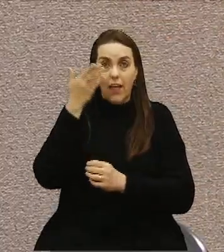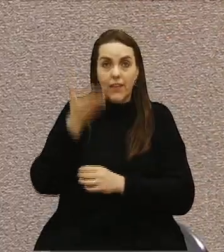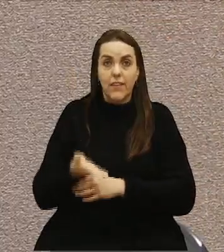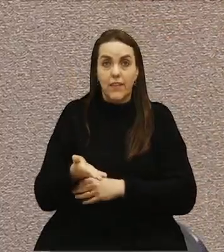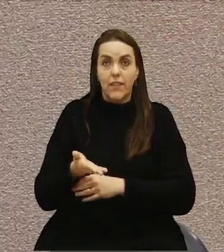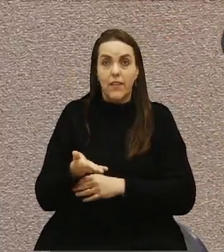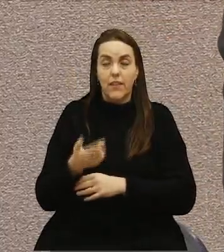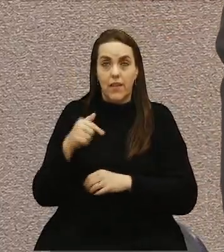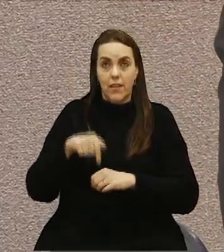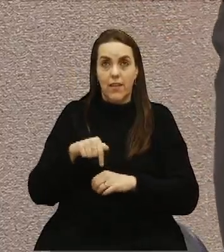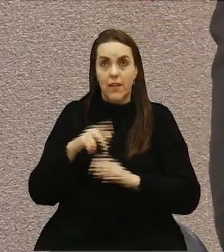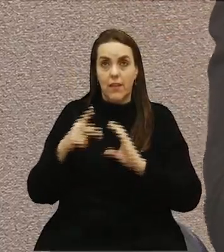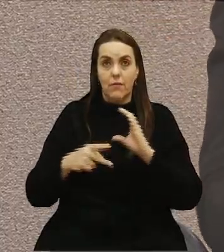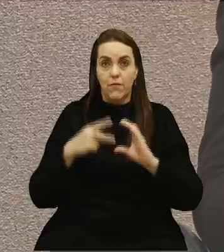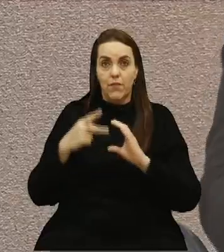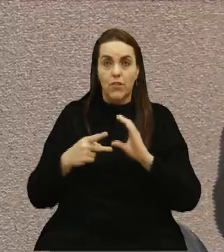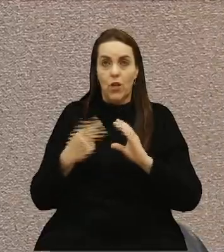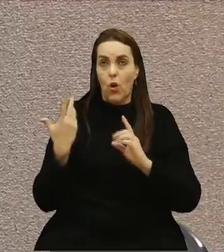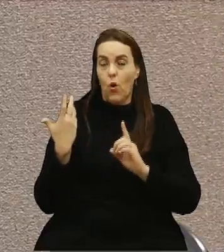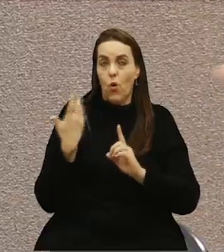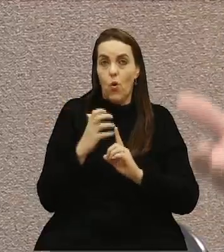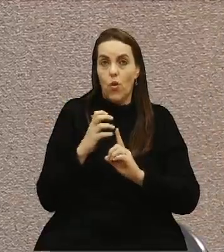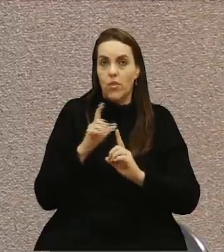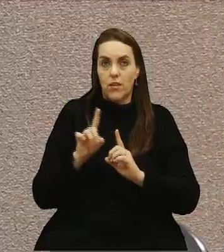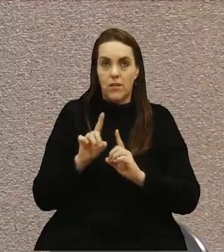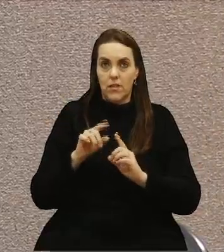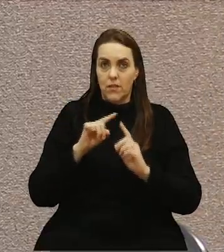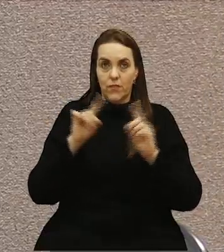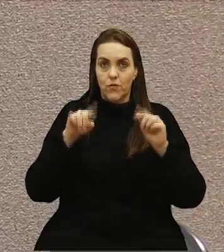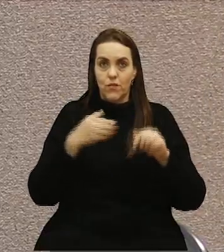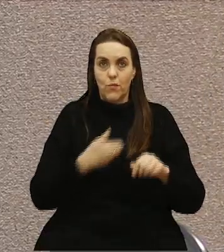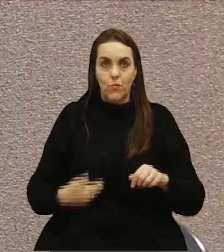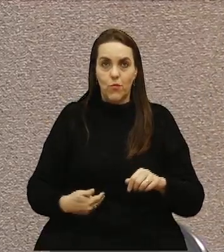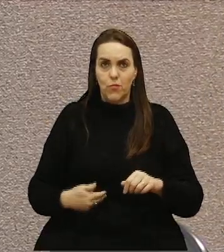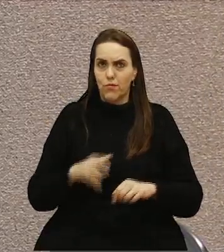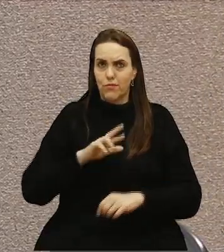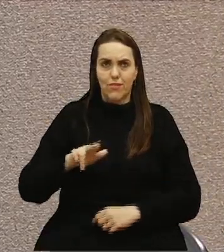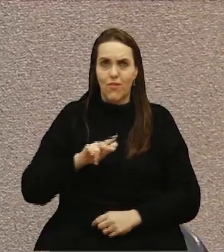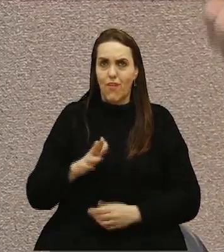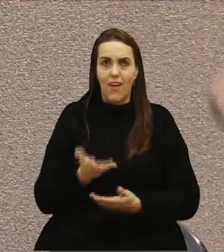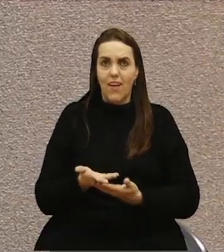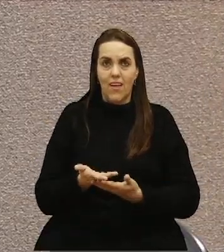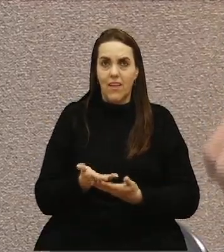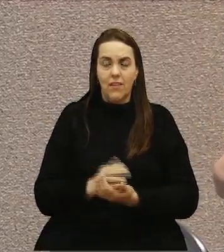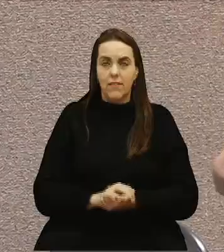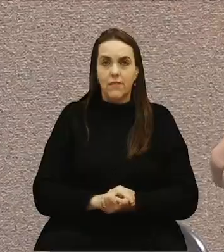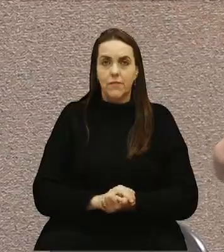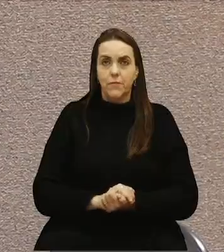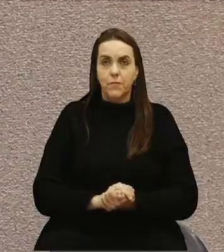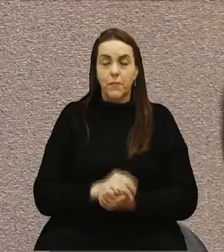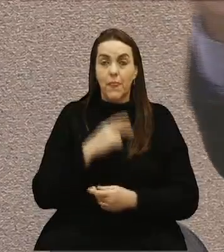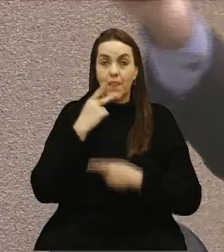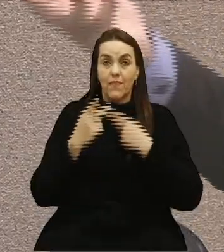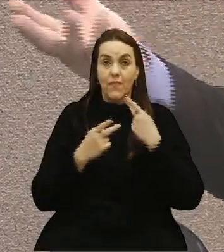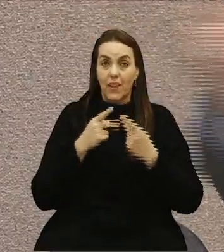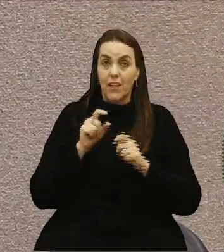o servidor. Isso é inadmissível, ninguém é contra o servidor aqui. Não precisa, quando fala isso,